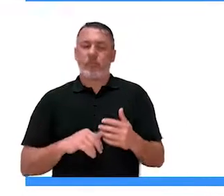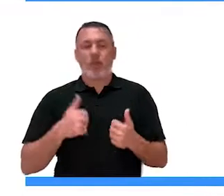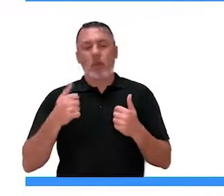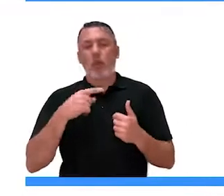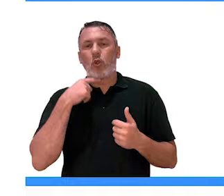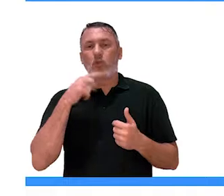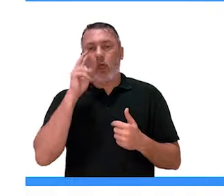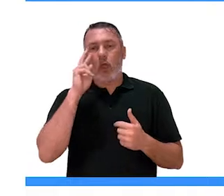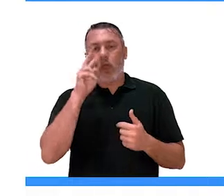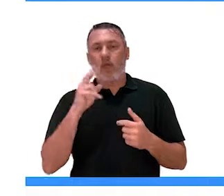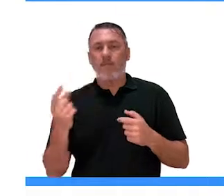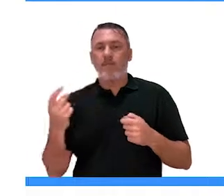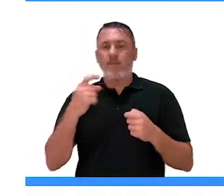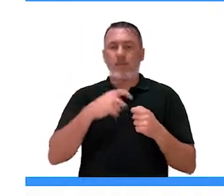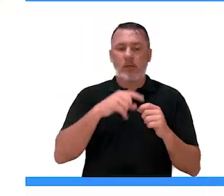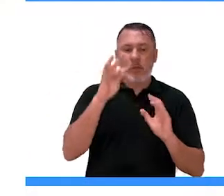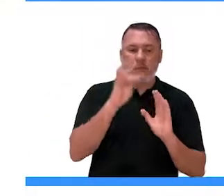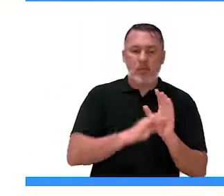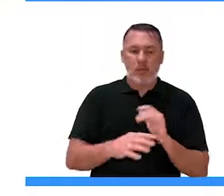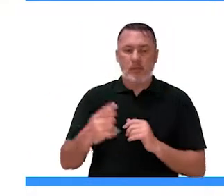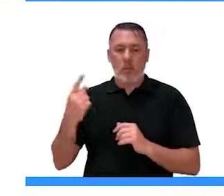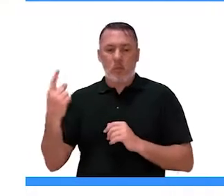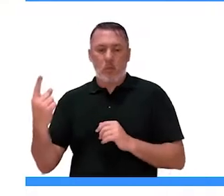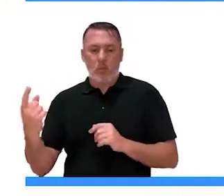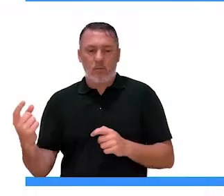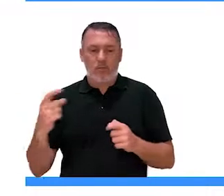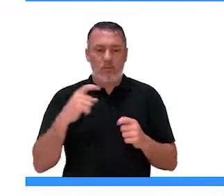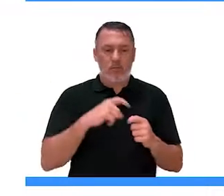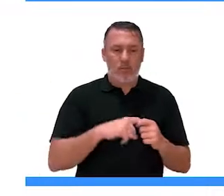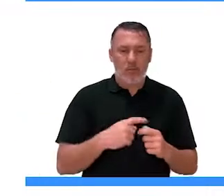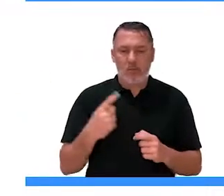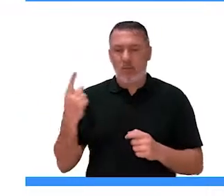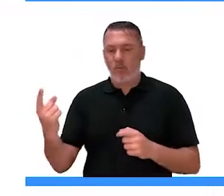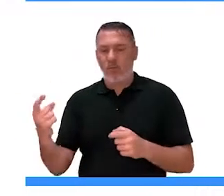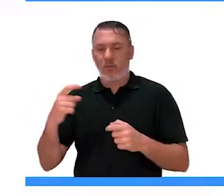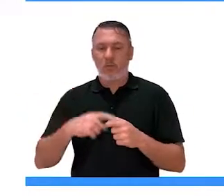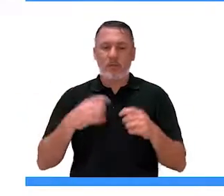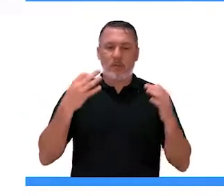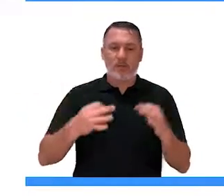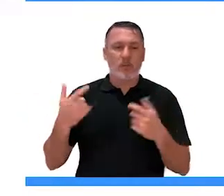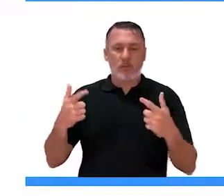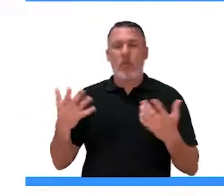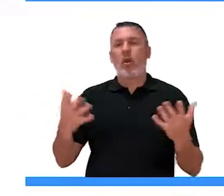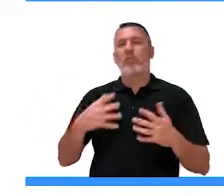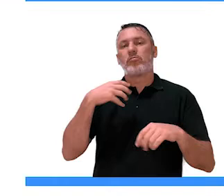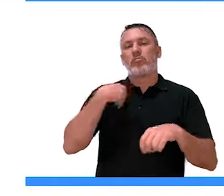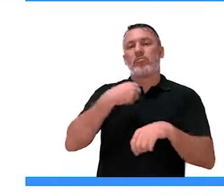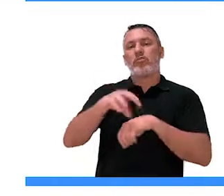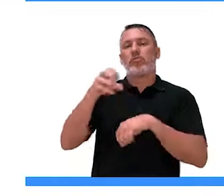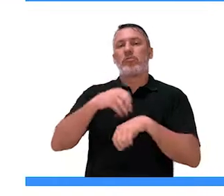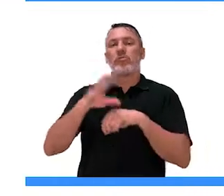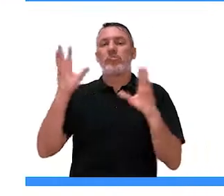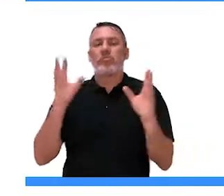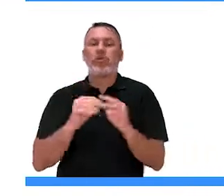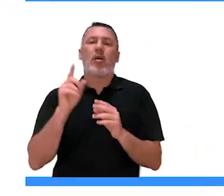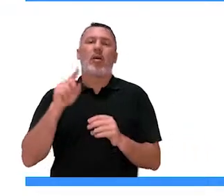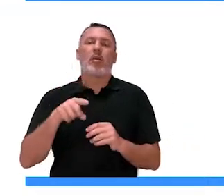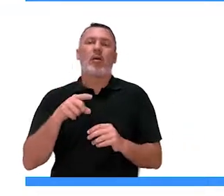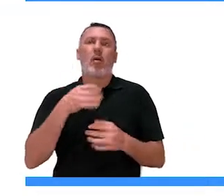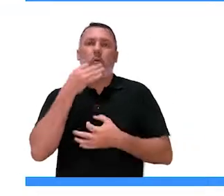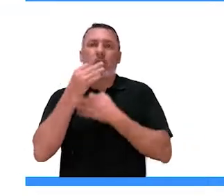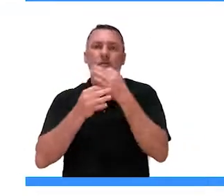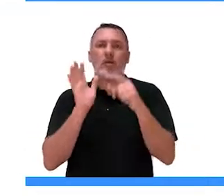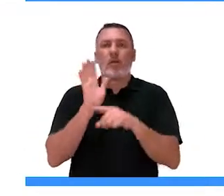Então, na dúvida, a gente vai voltando no texto em cada questão para confirmar se está certo ou não. Agora a gente vai para as dicas